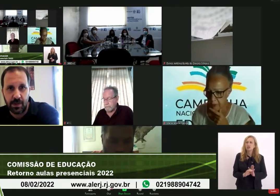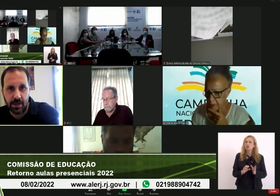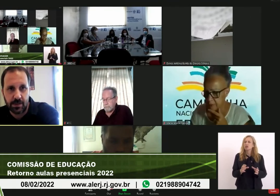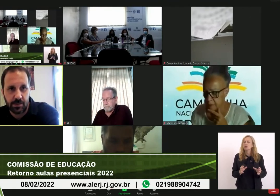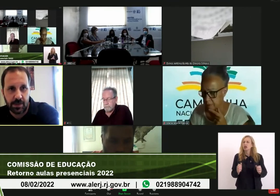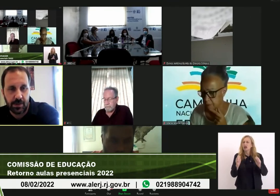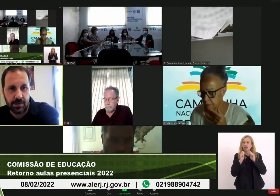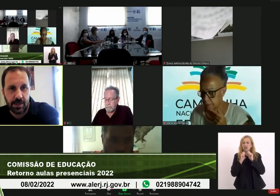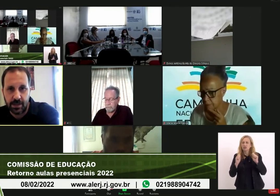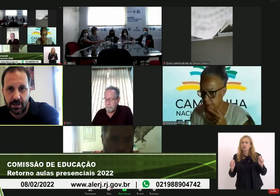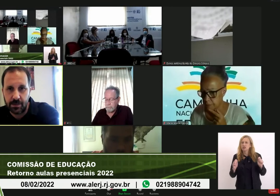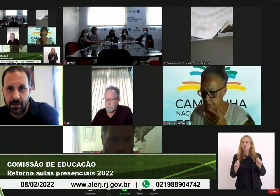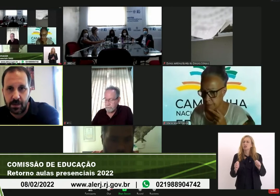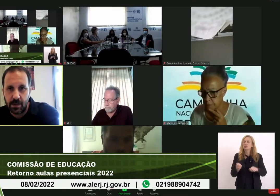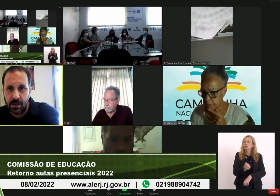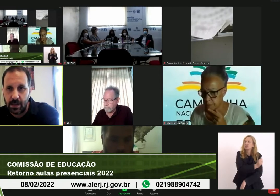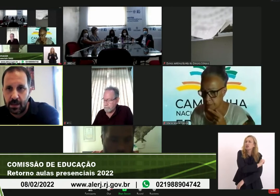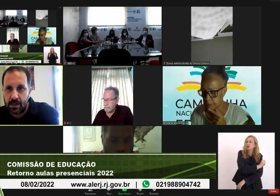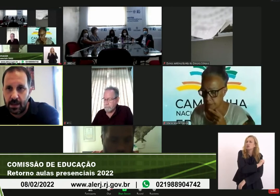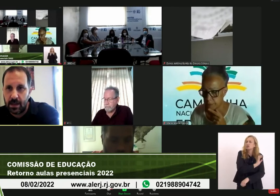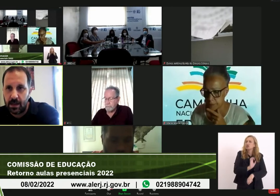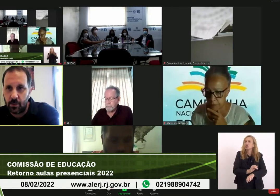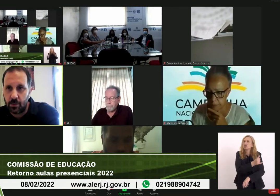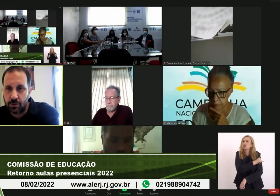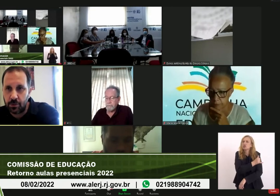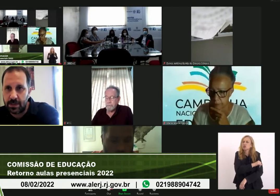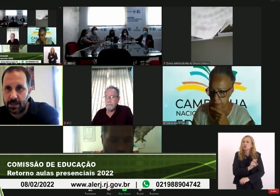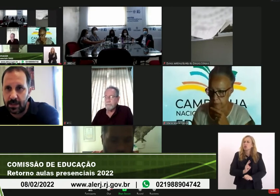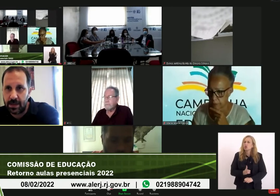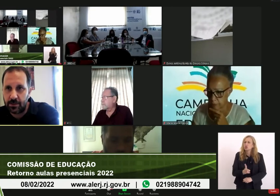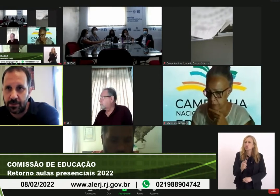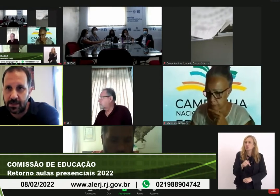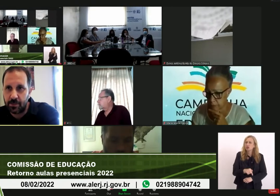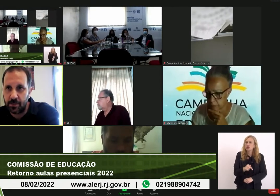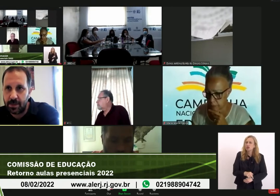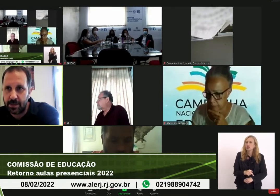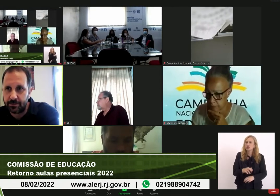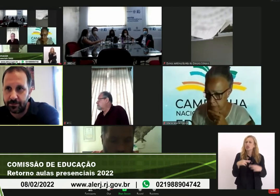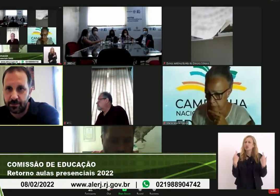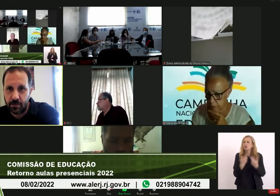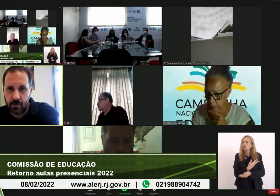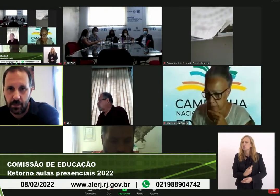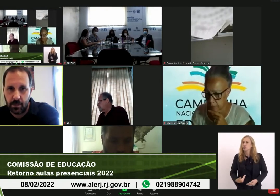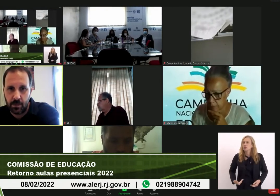dos Estudantes do Estado do Rio de Janeiro. Continua aqui também na audiência pública.